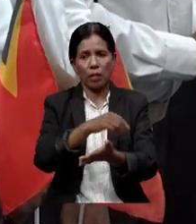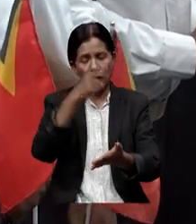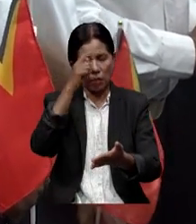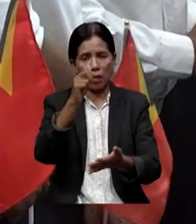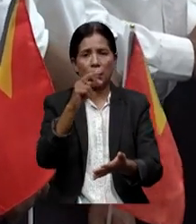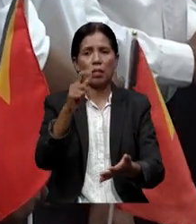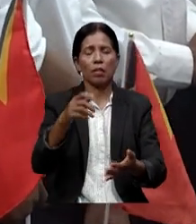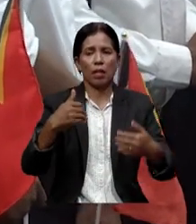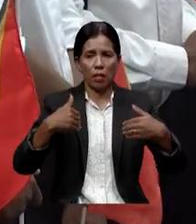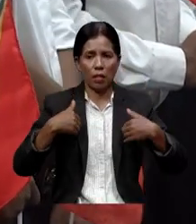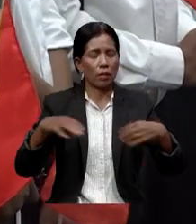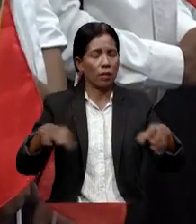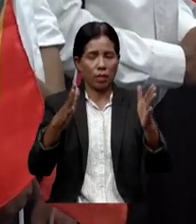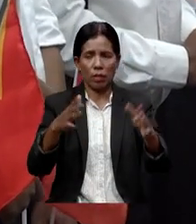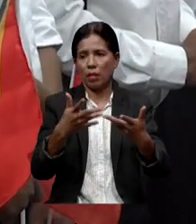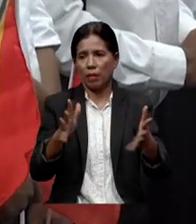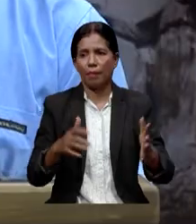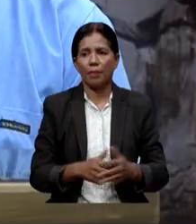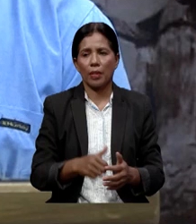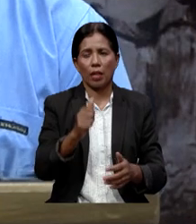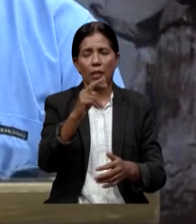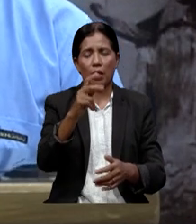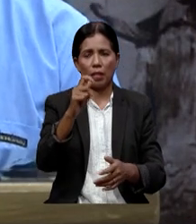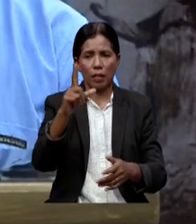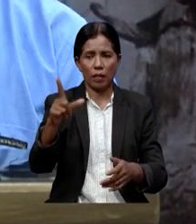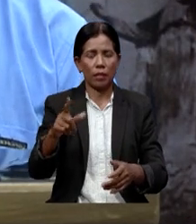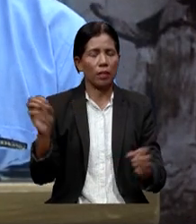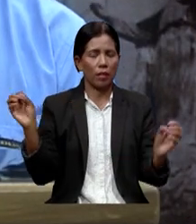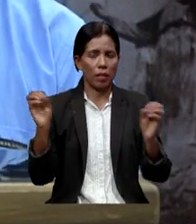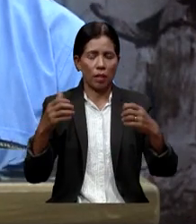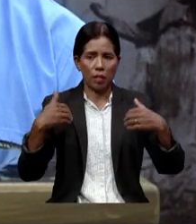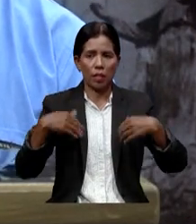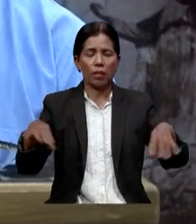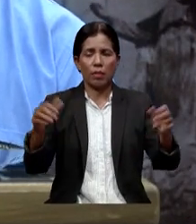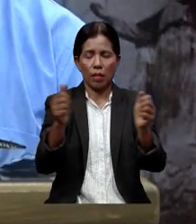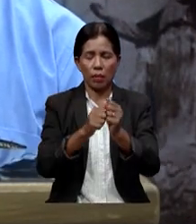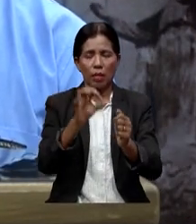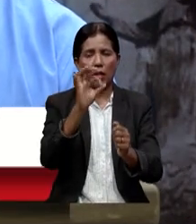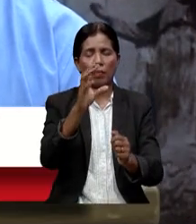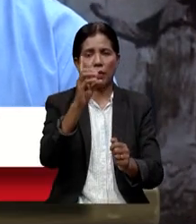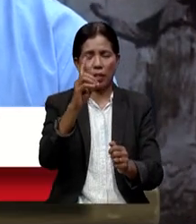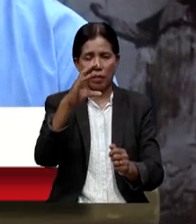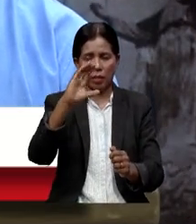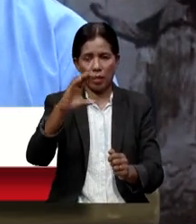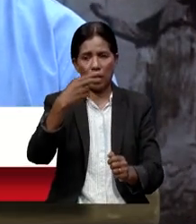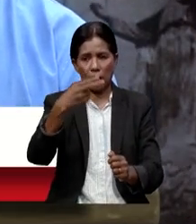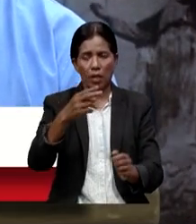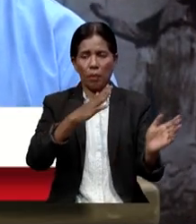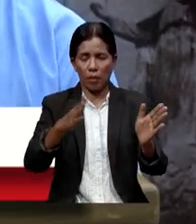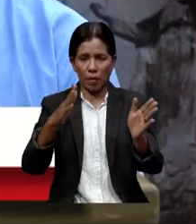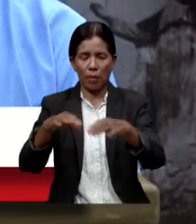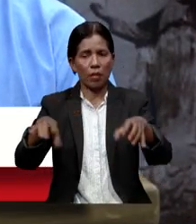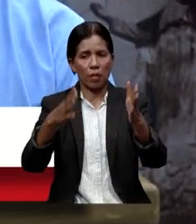Telia, se menos recurso humano. Anatel, em coordenação no serviço mútuo com o FDCH, rode preparação, prepara